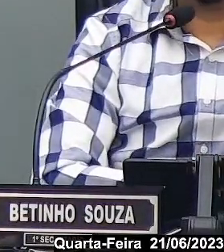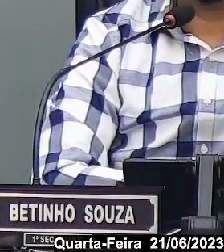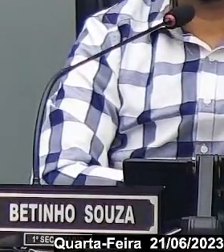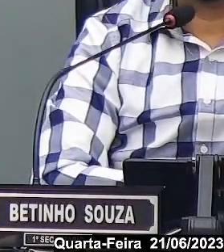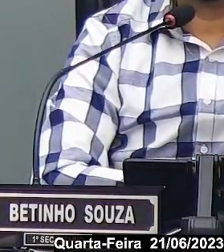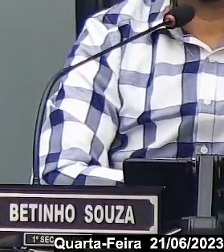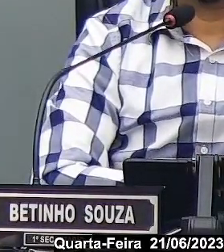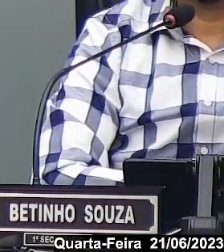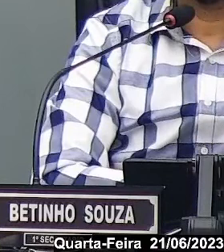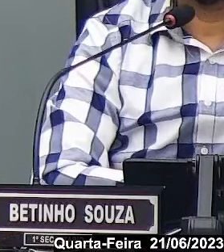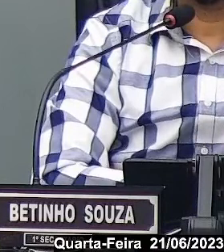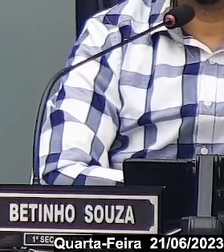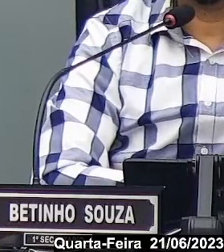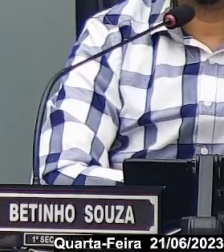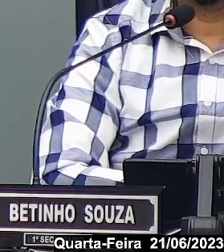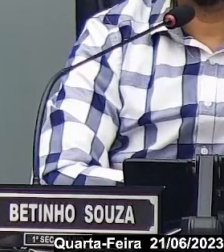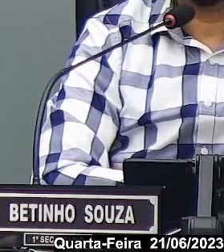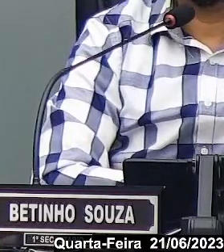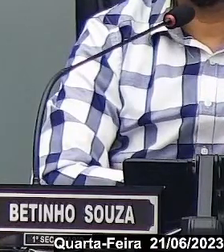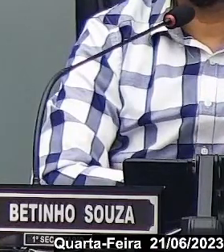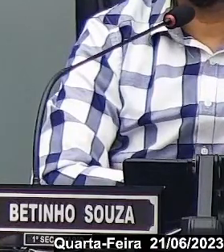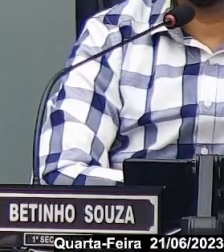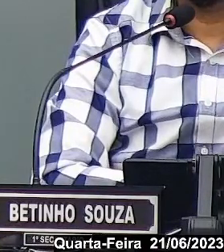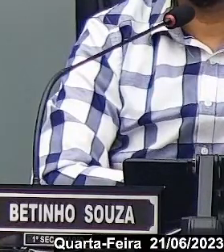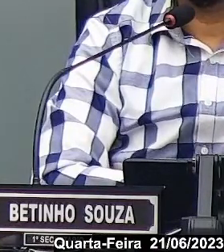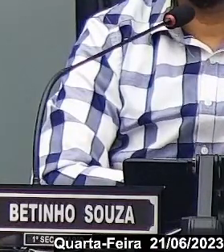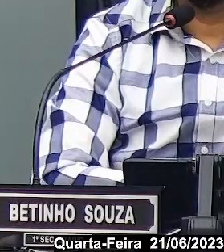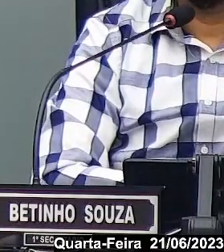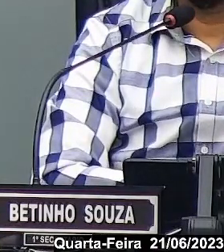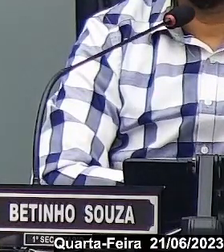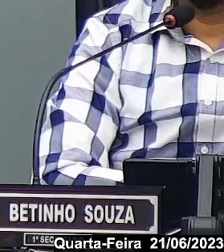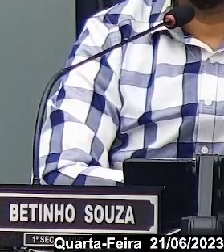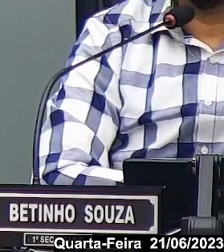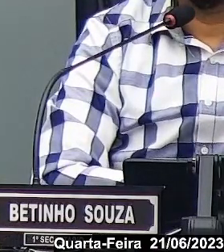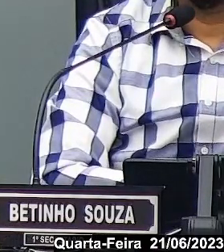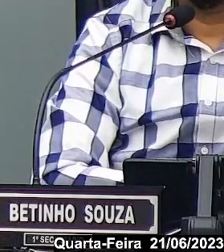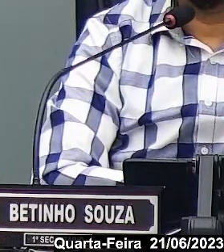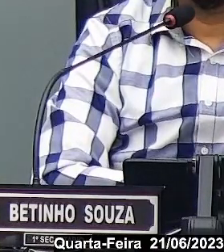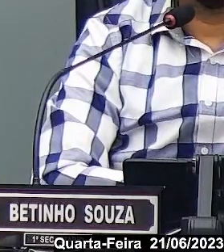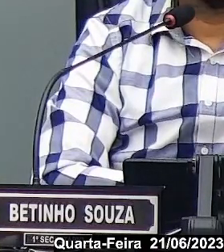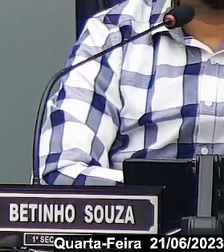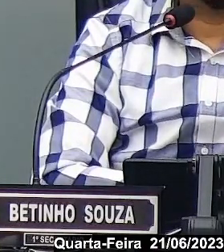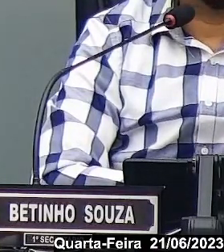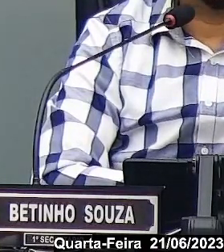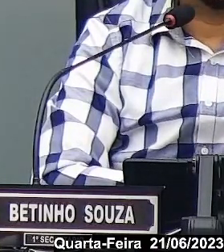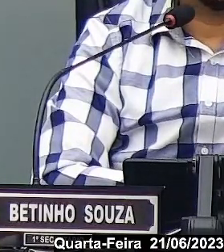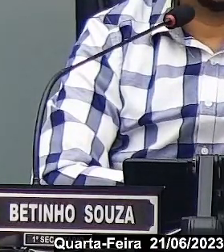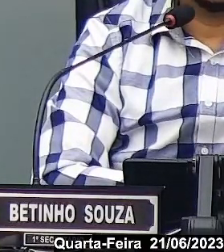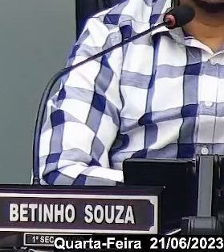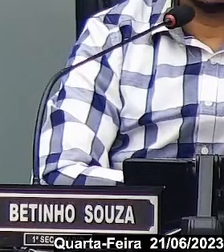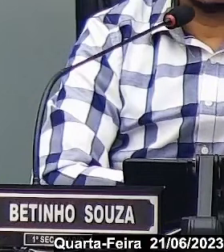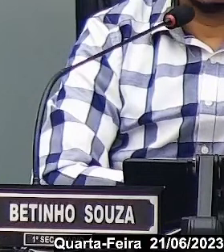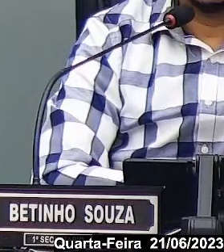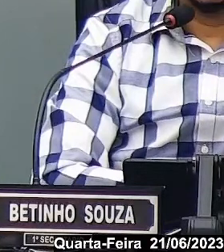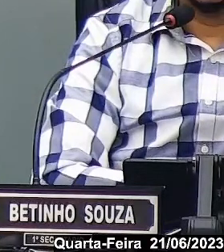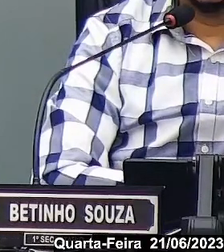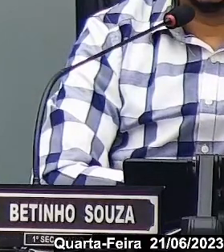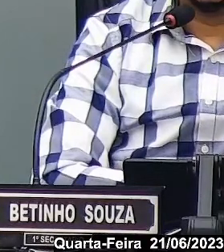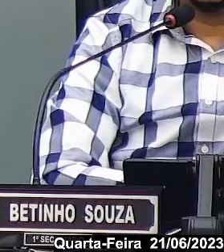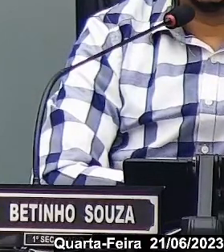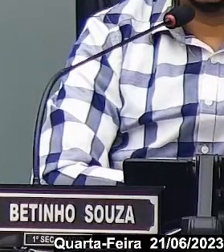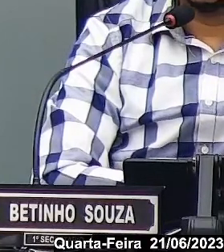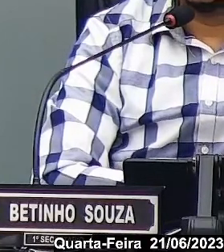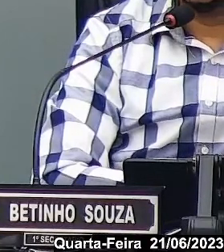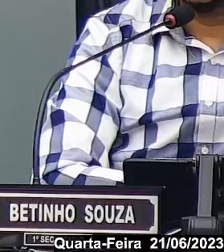é politiqueiro. O que ele fala sentado, ele cumpre de pé. Agora,